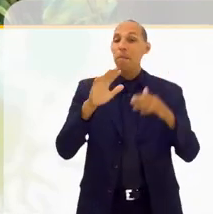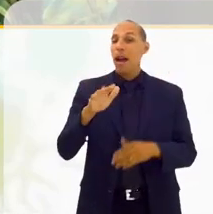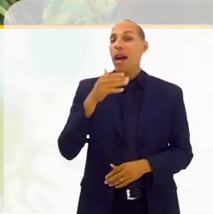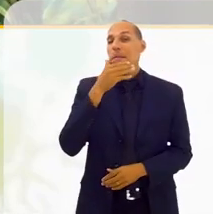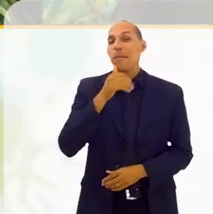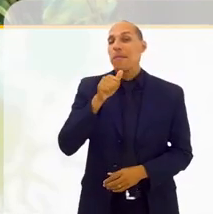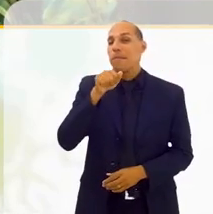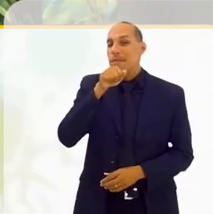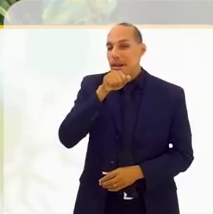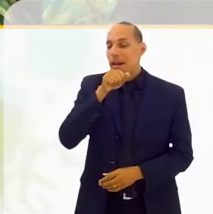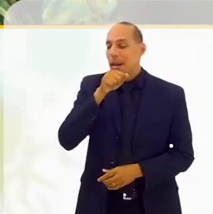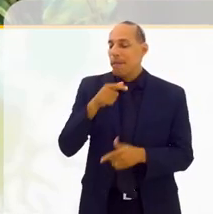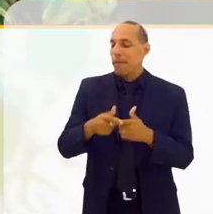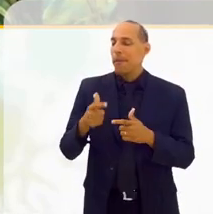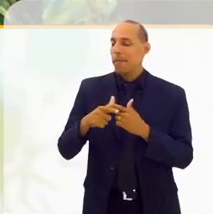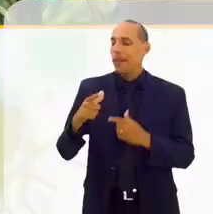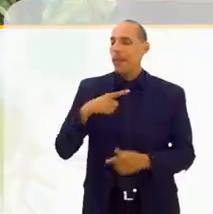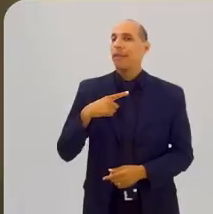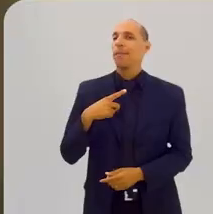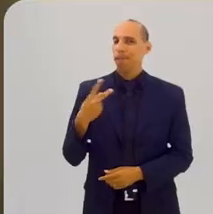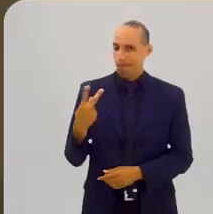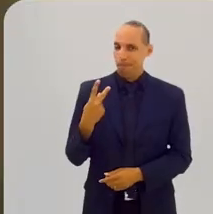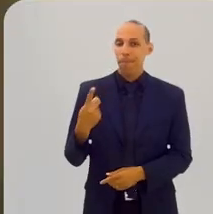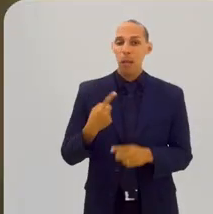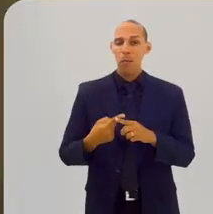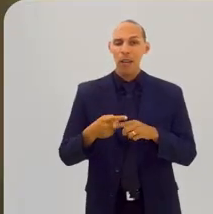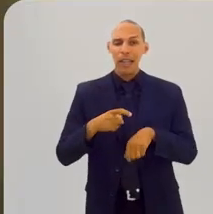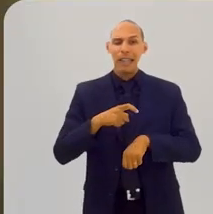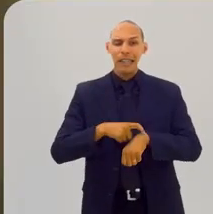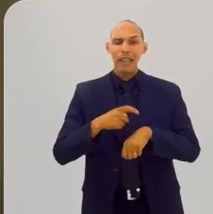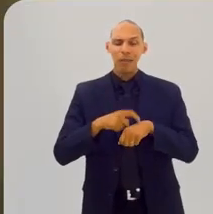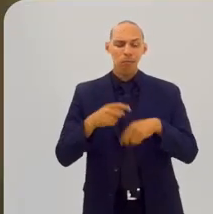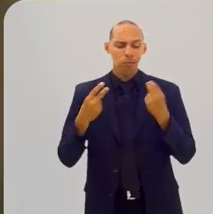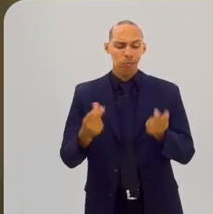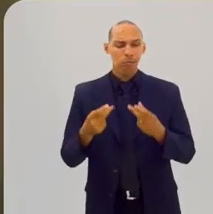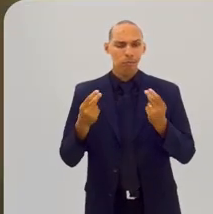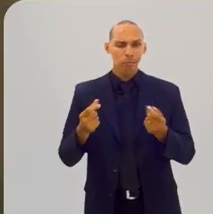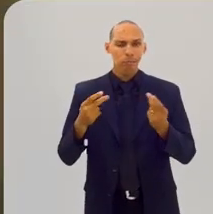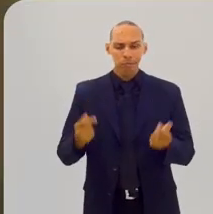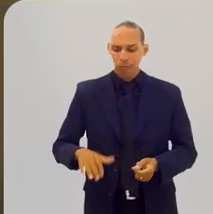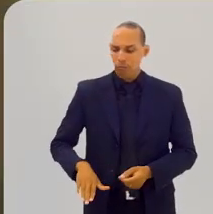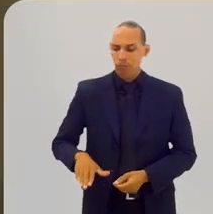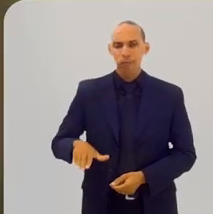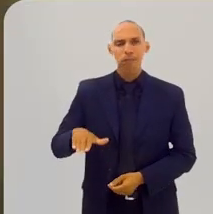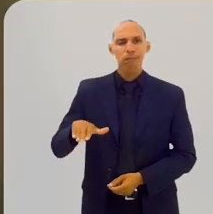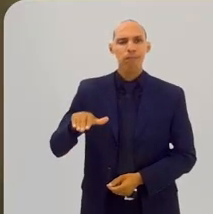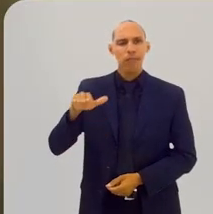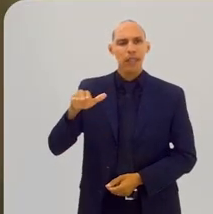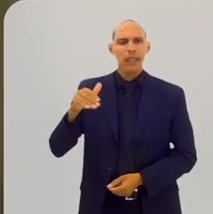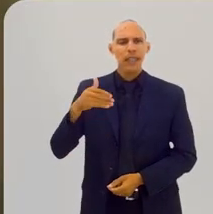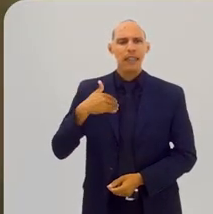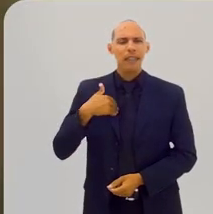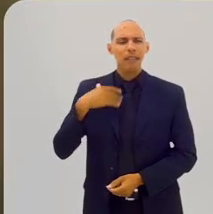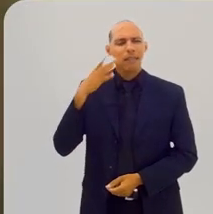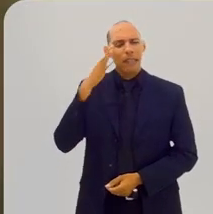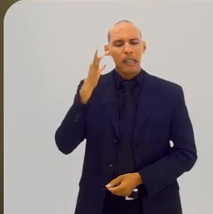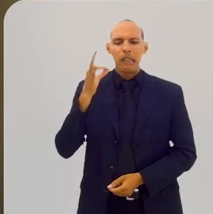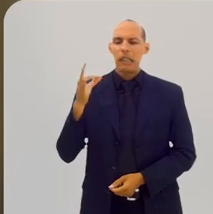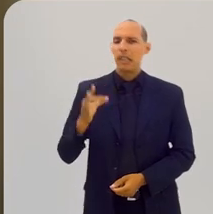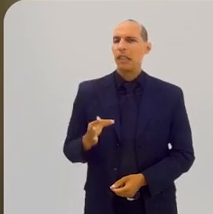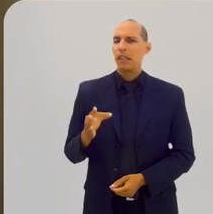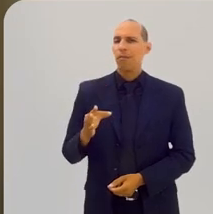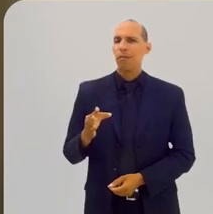como meu pai havia um pouco de problema durante muito tempo é era como se ele não